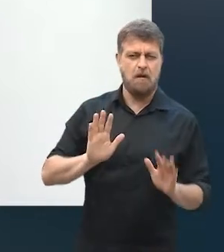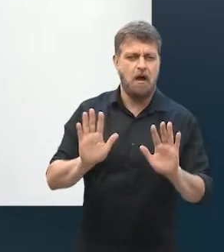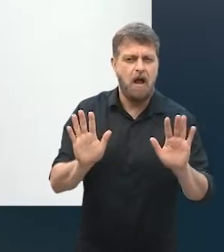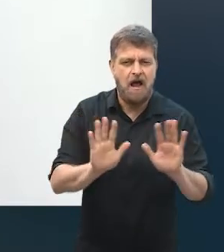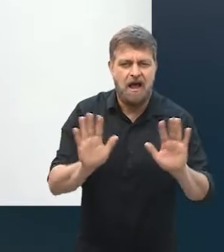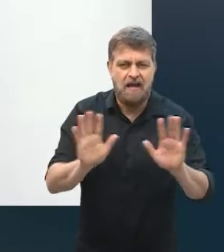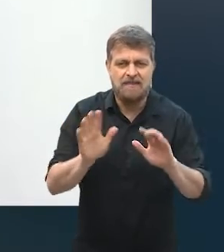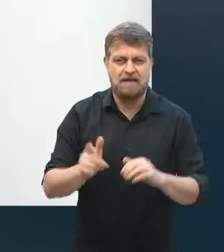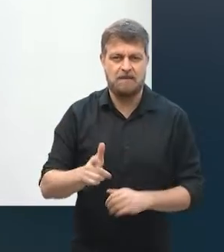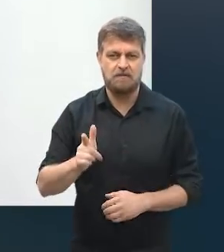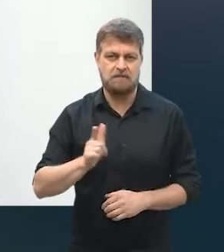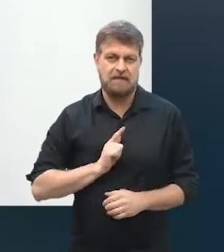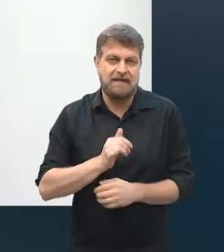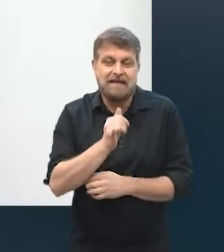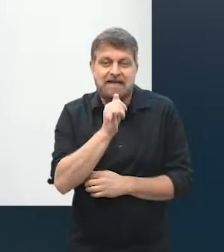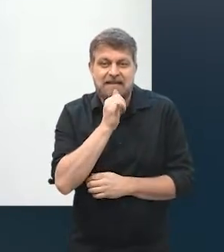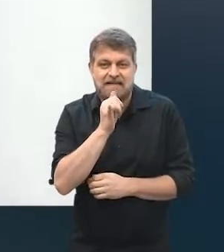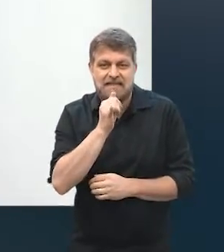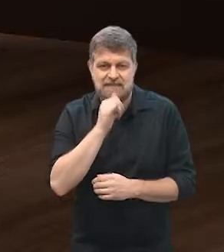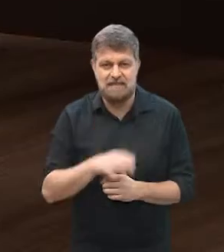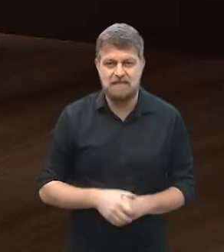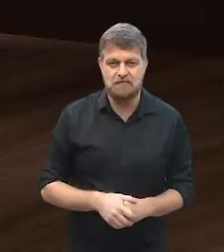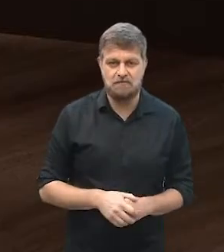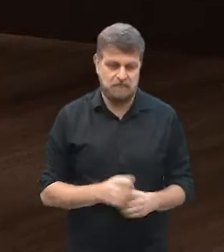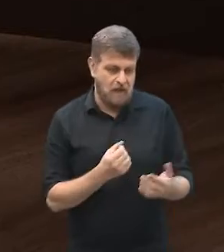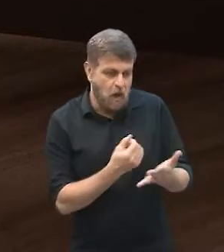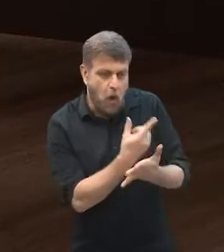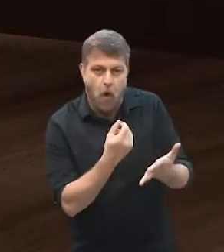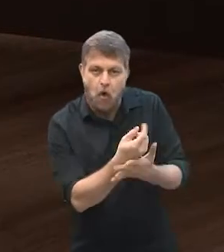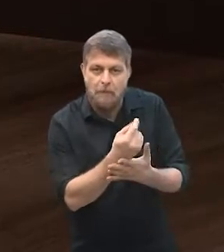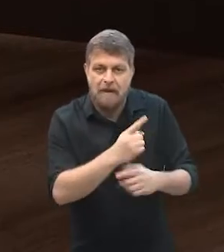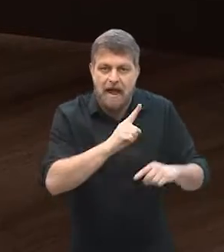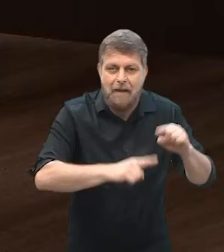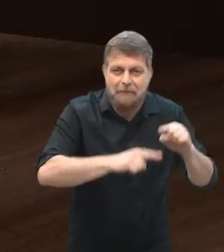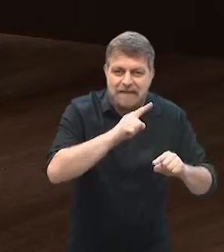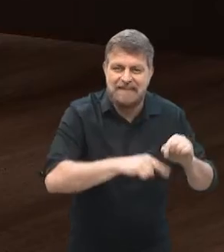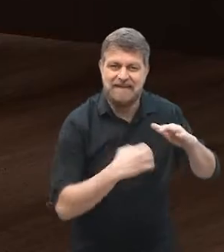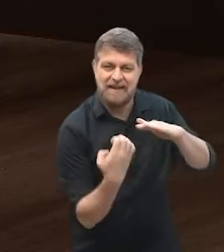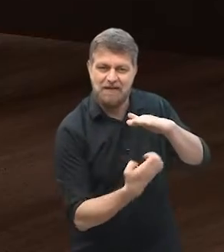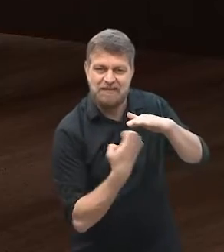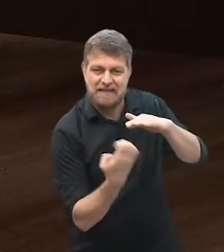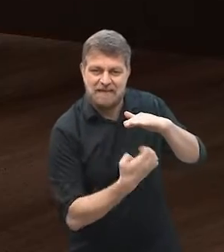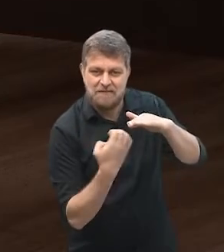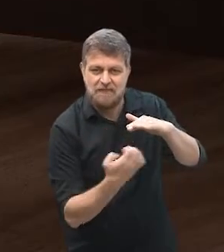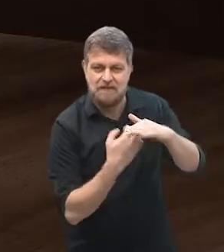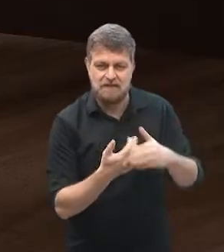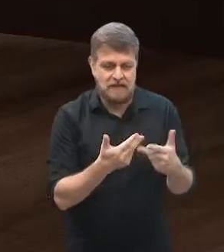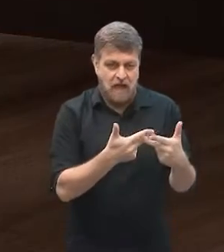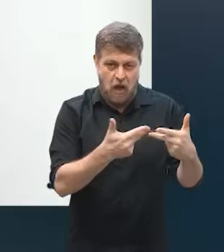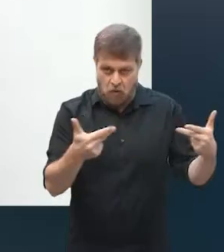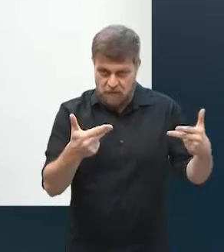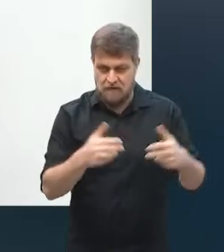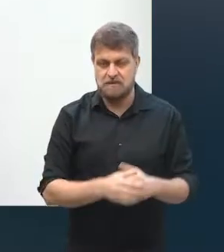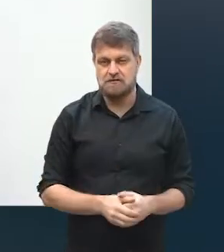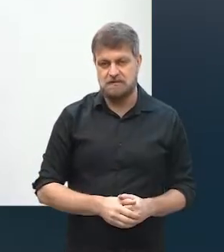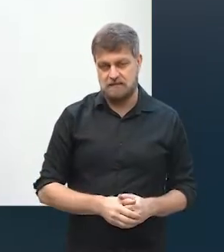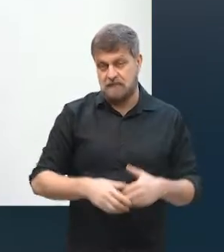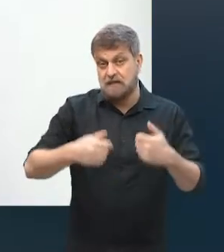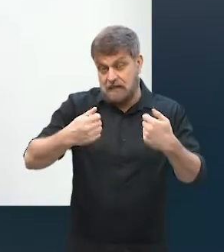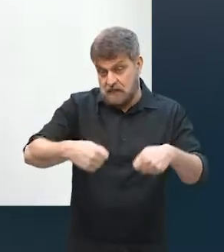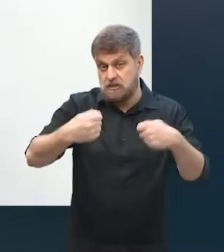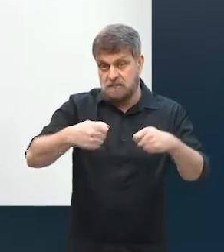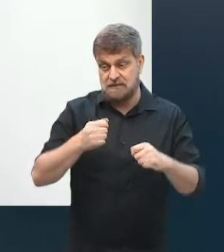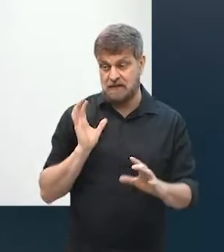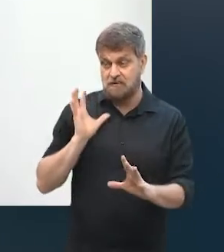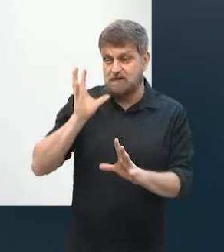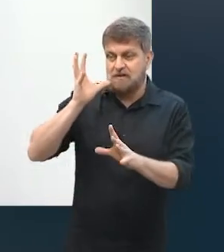Vêm em forma, às vezes, de um imobilizado da empresa, de alguma coisa fixa que no